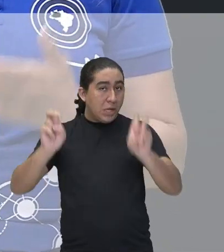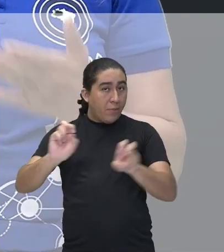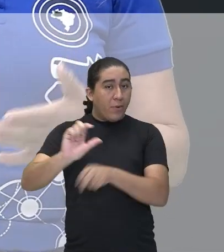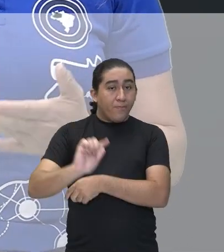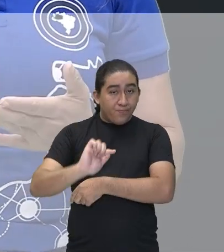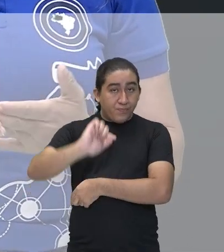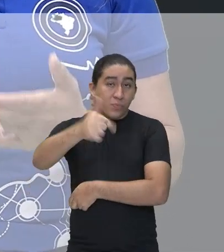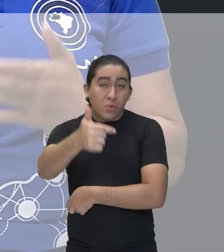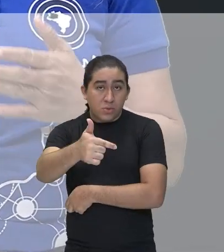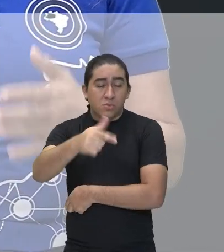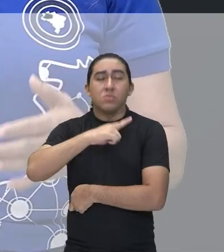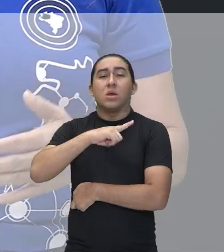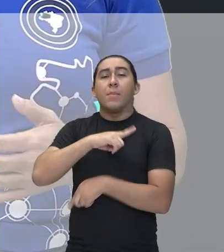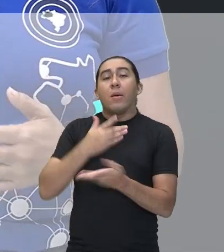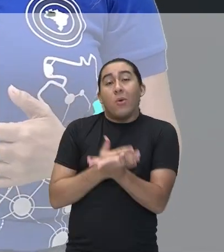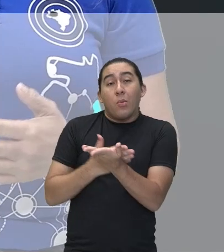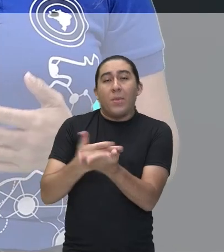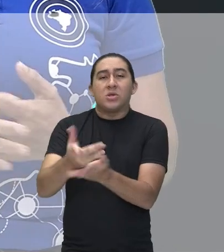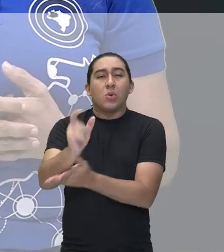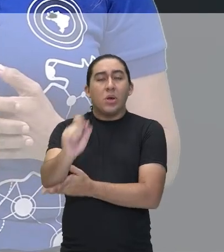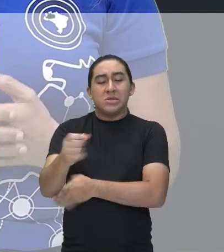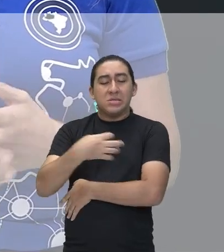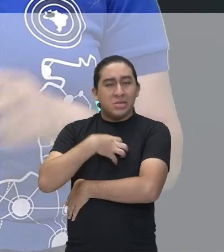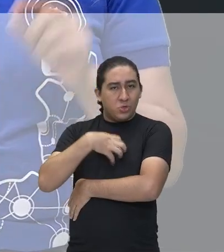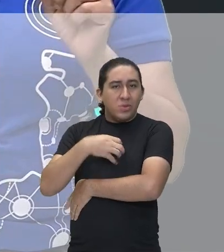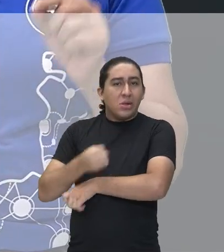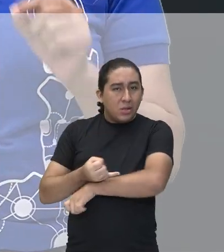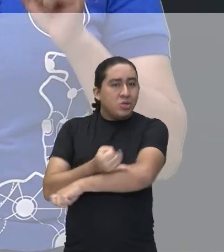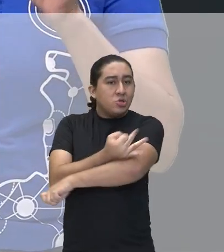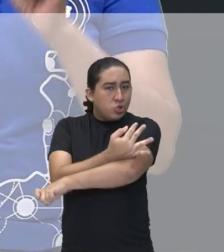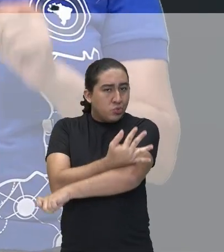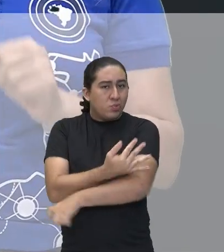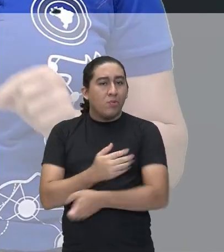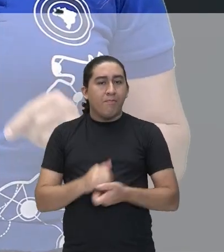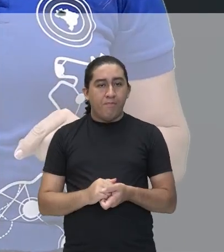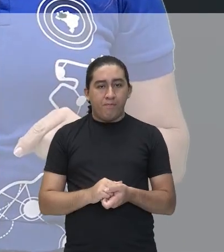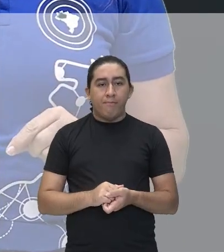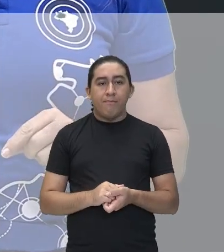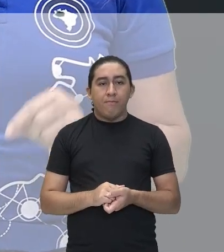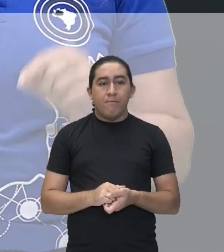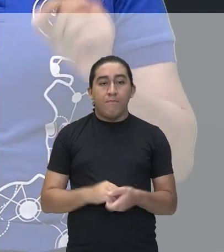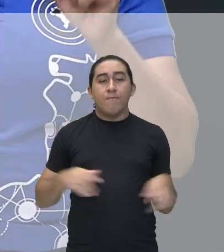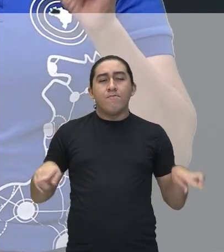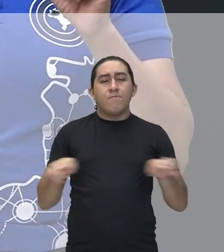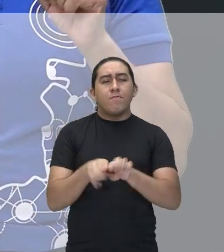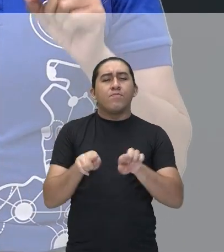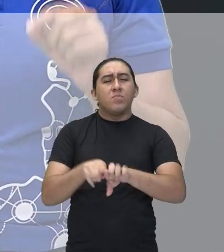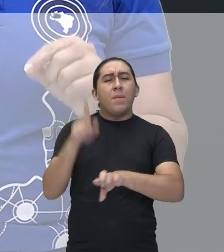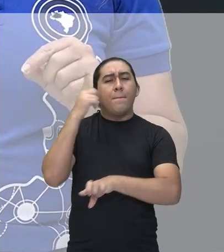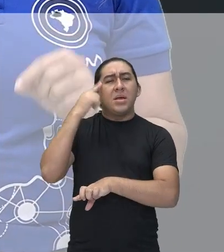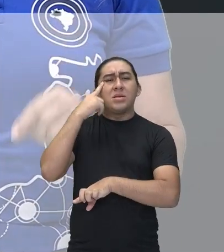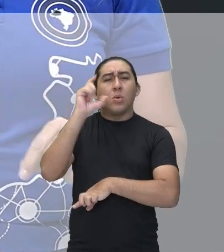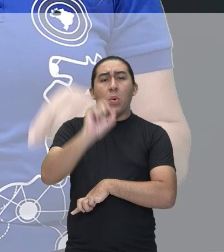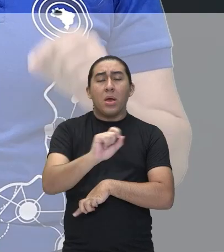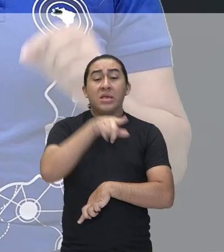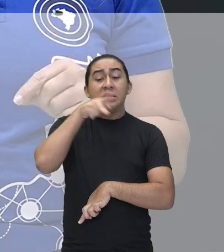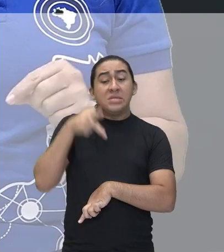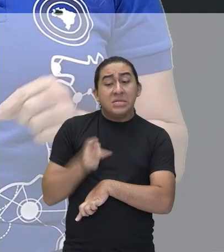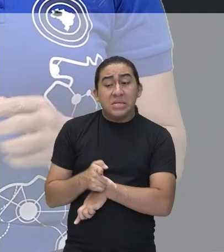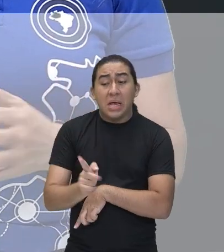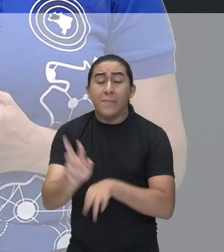que vai entrar o sentimentalismo, tá? Tem como marco uma visão pessimista